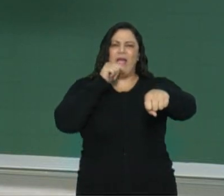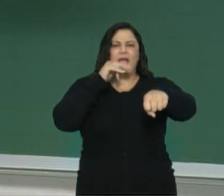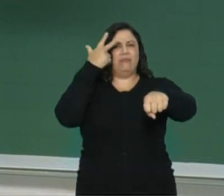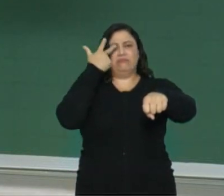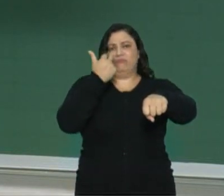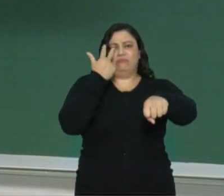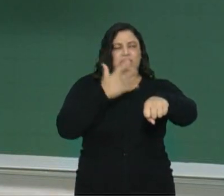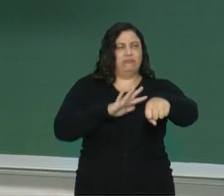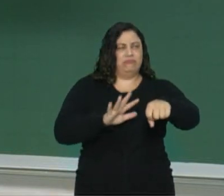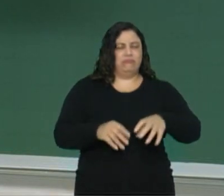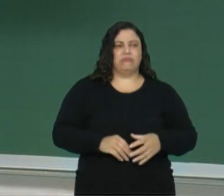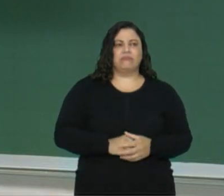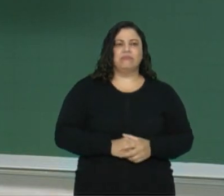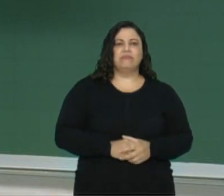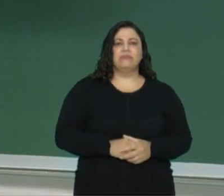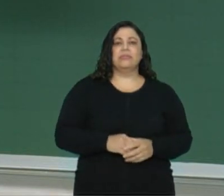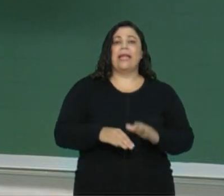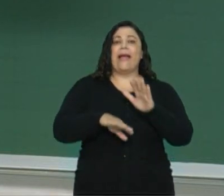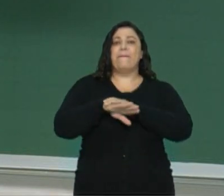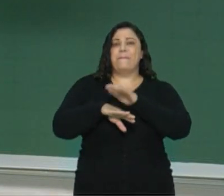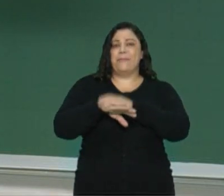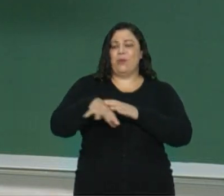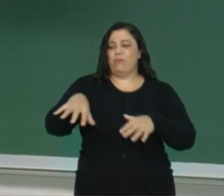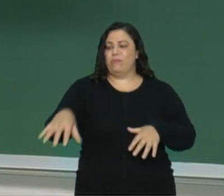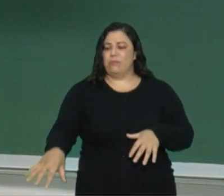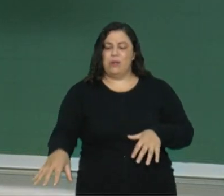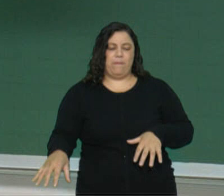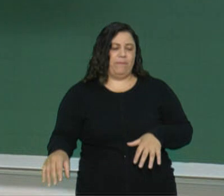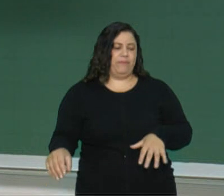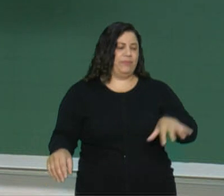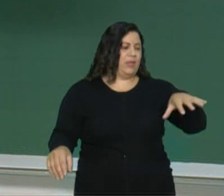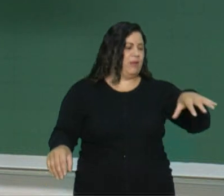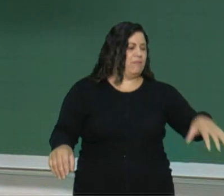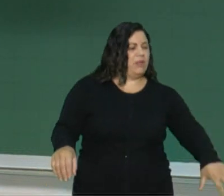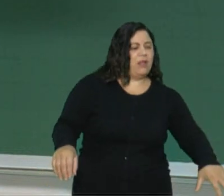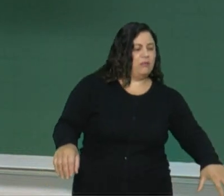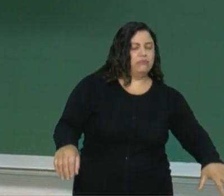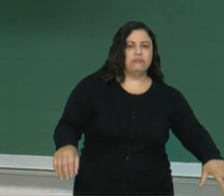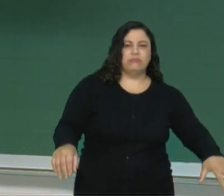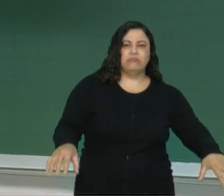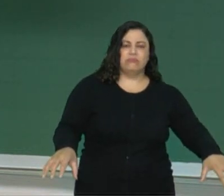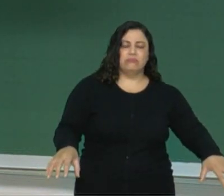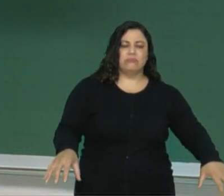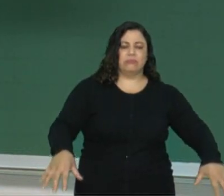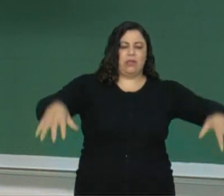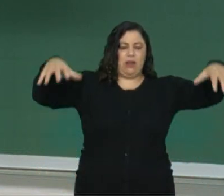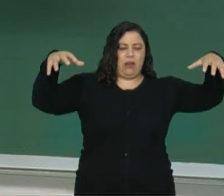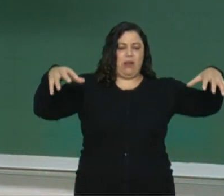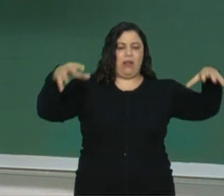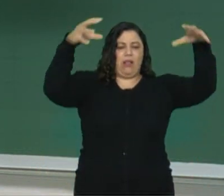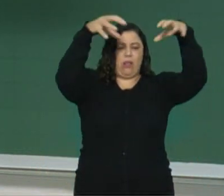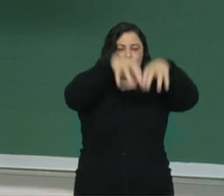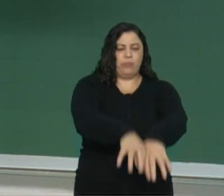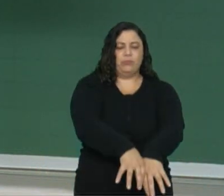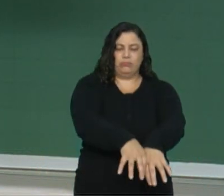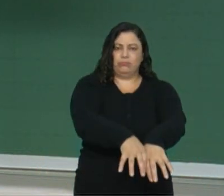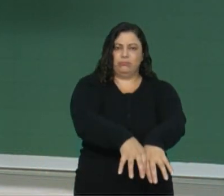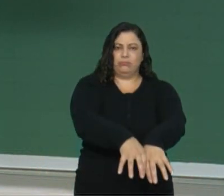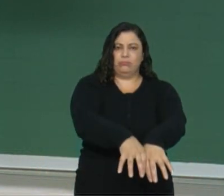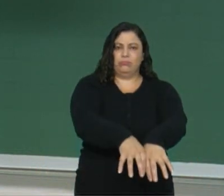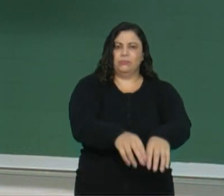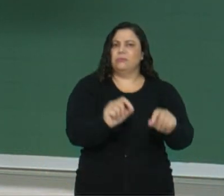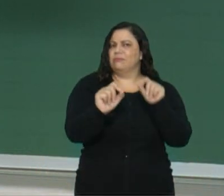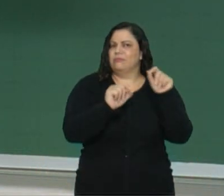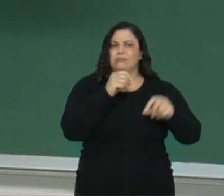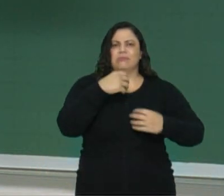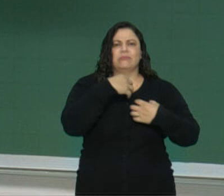natureza. Coloque uma mão em um balde, coloque a mão no outro balde e aí tira e coloca nesse balde do meio.